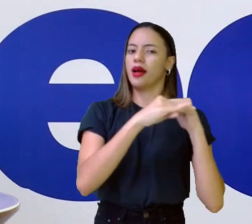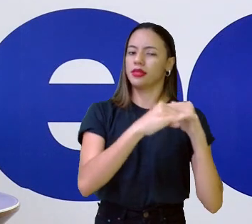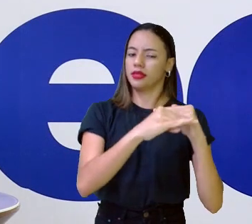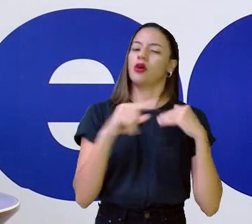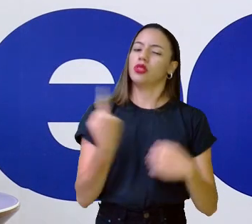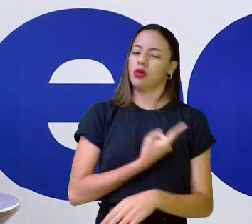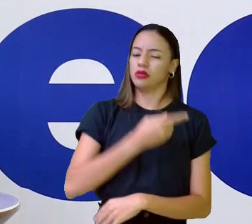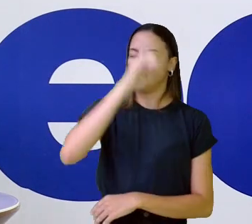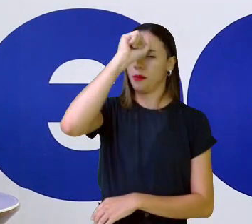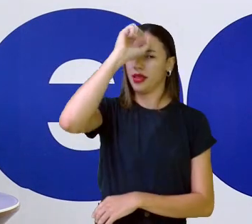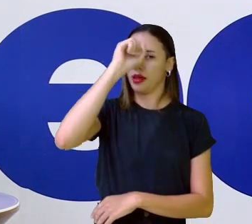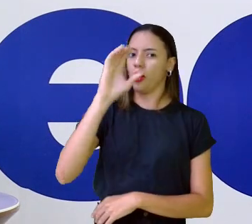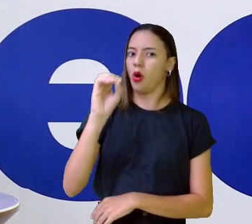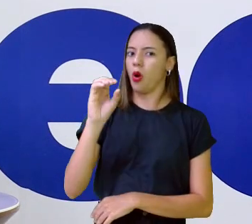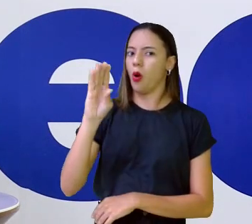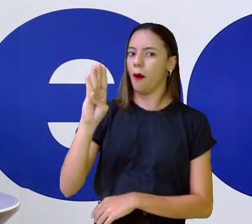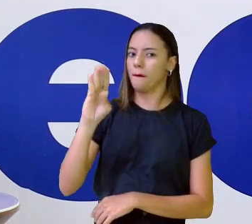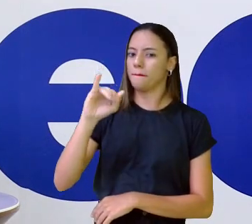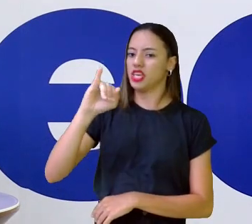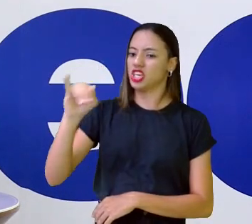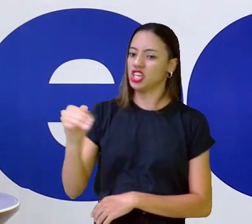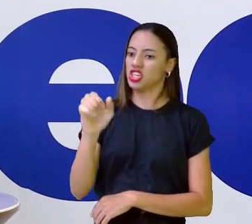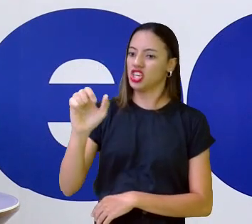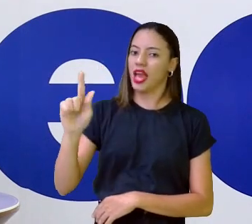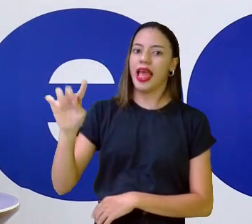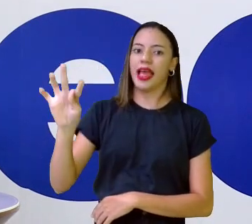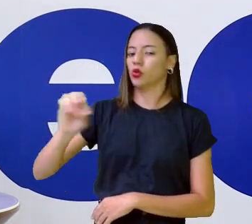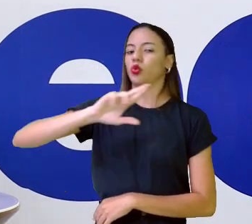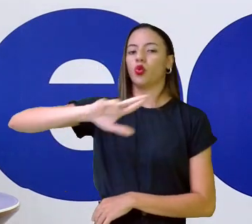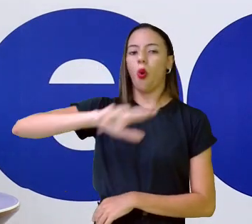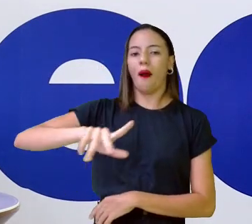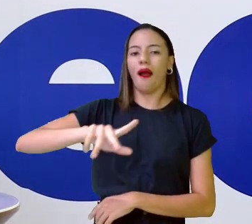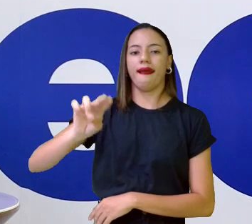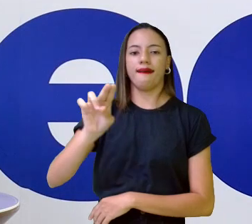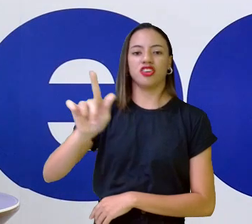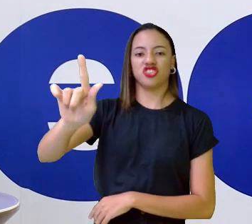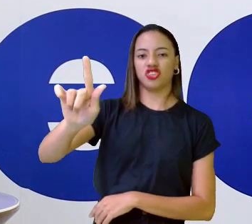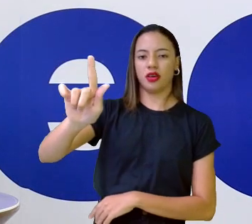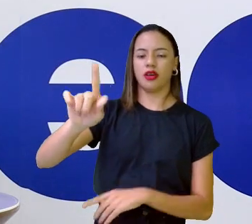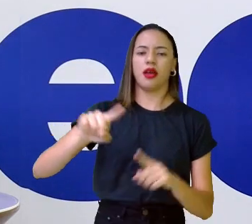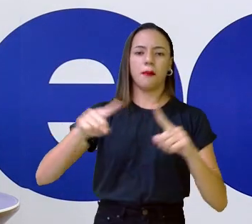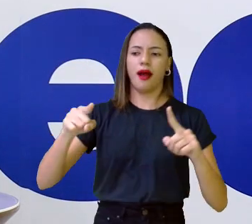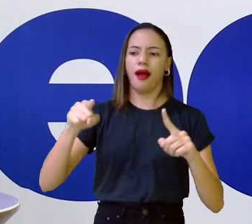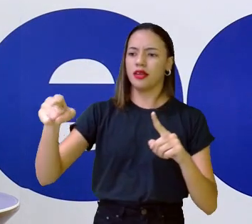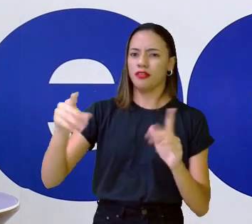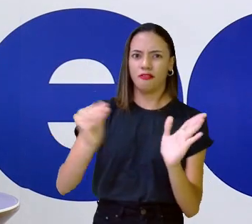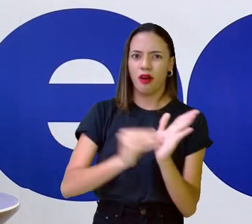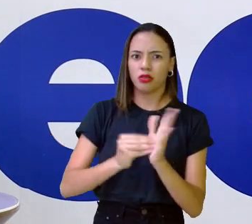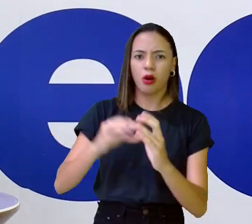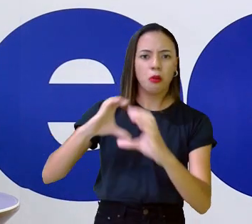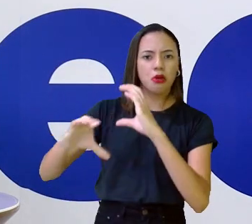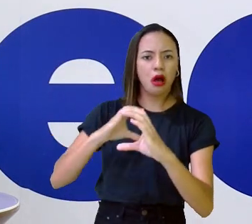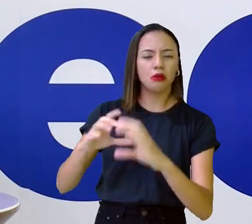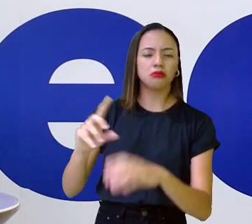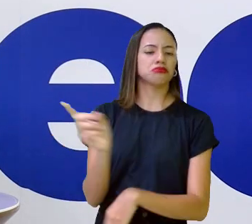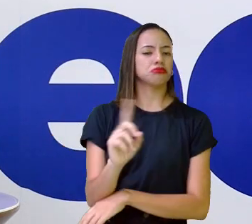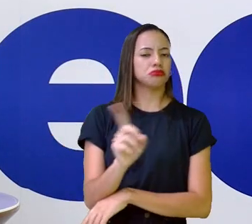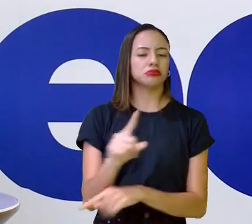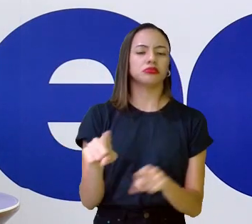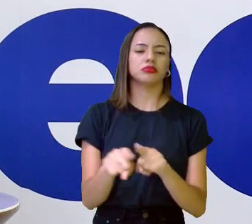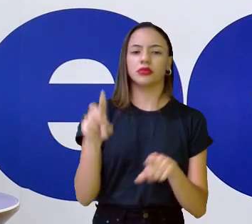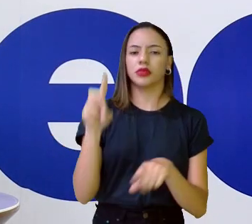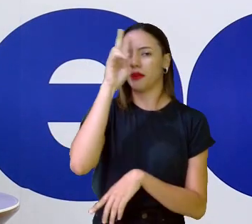G. Mas, gente, não houve aí nenhuma falta de comunicação. E aí a gente lembra de coesão